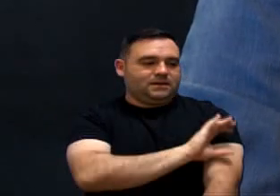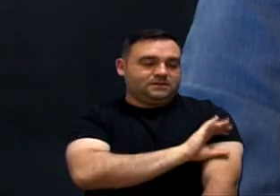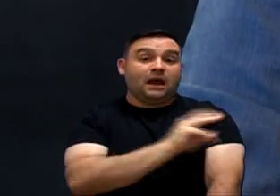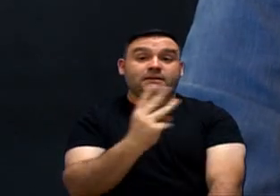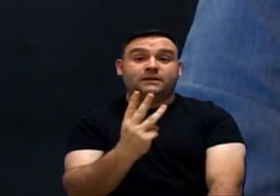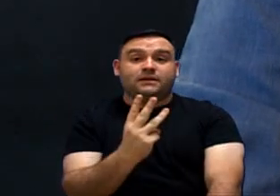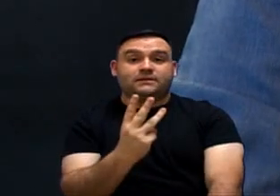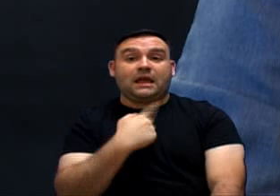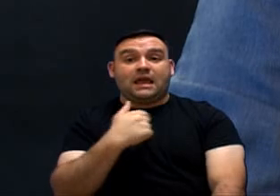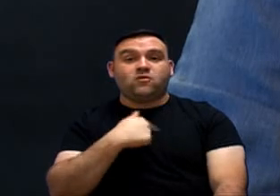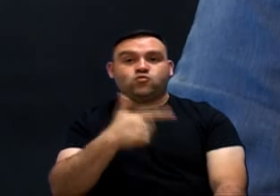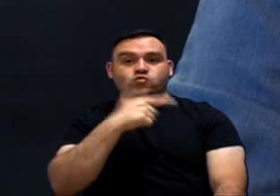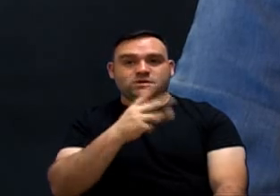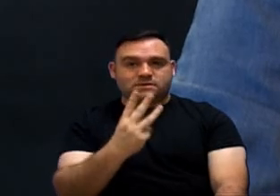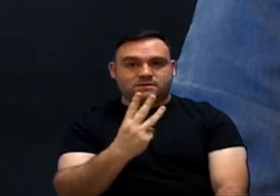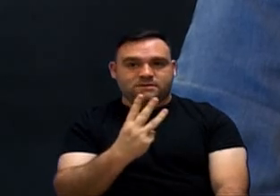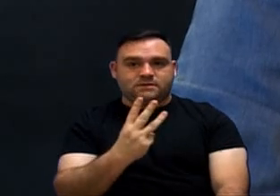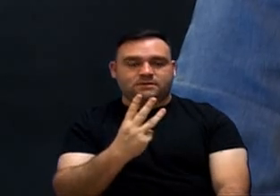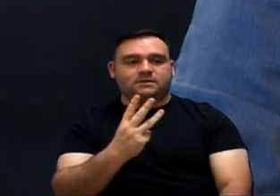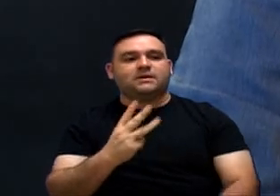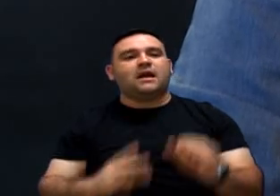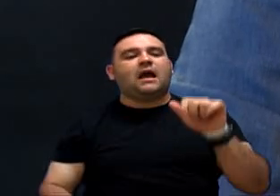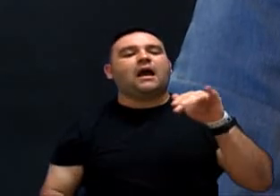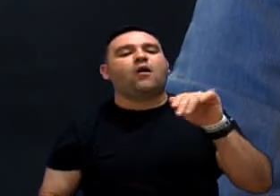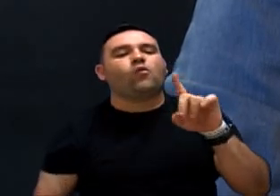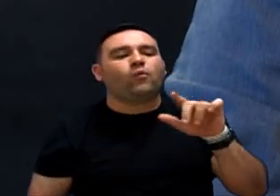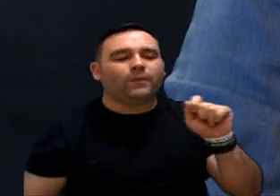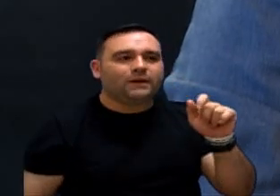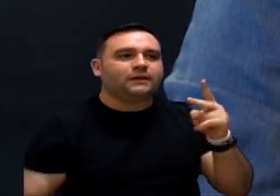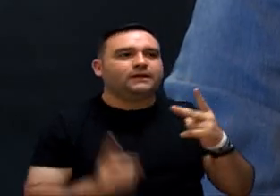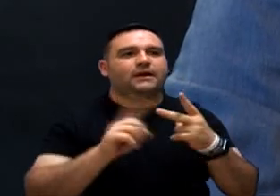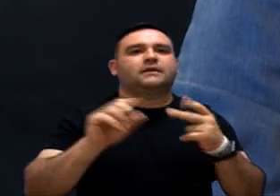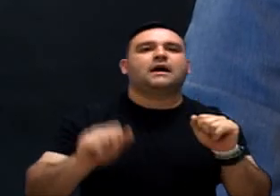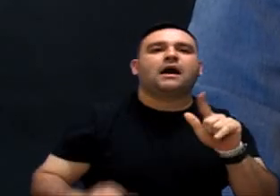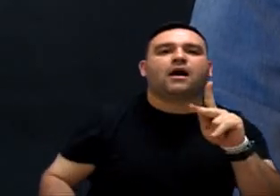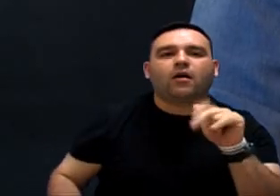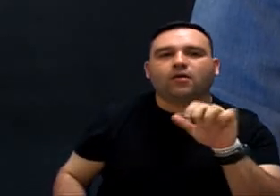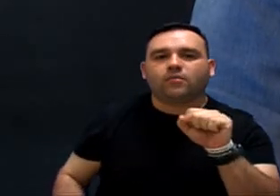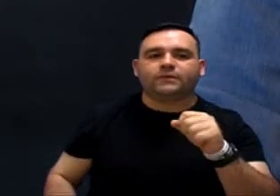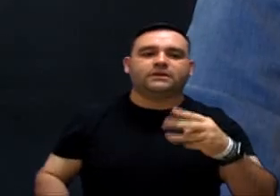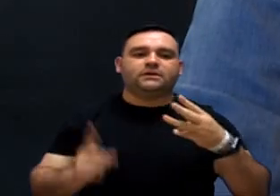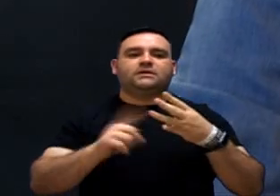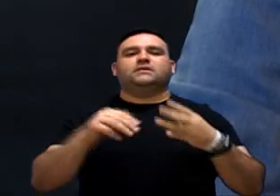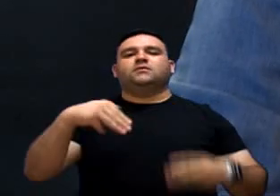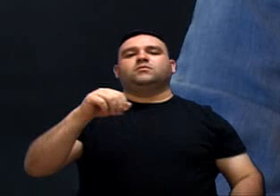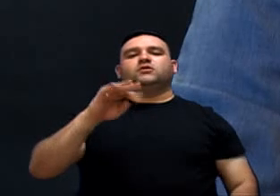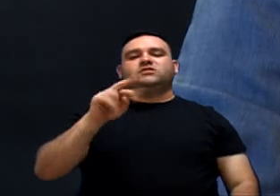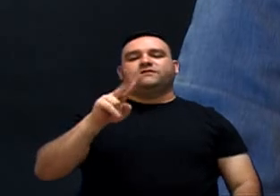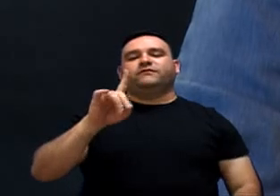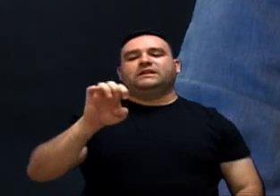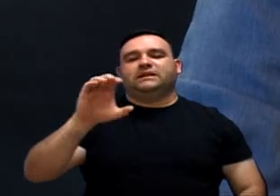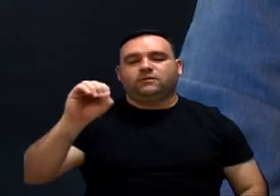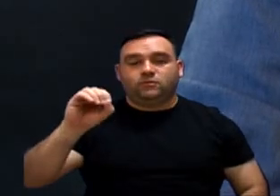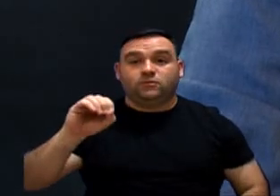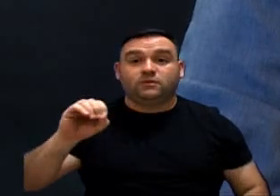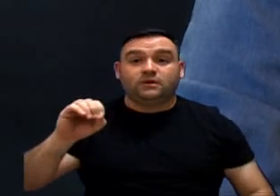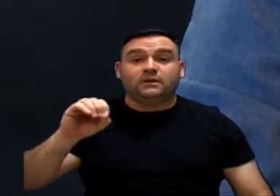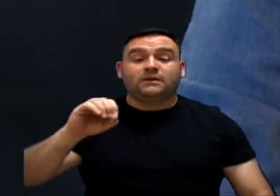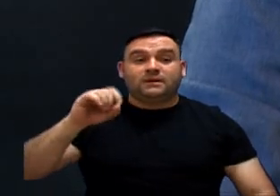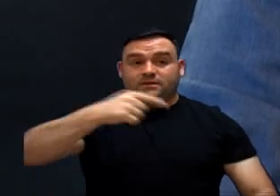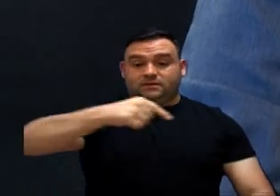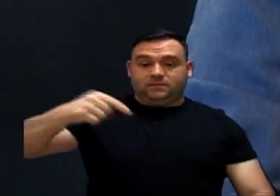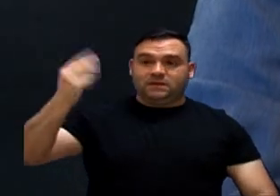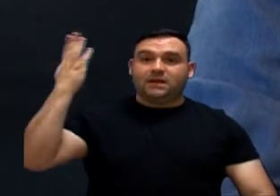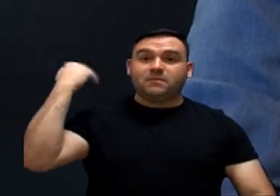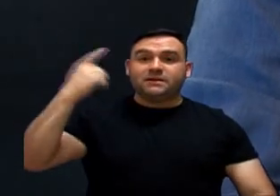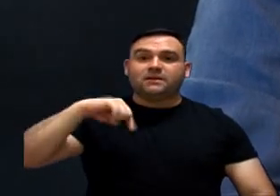3 creches. Eu liberei 3 creches. Vila Almeida, Alpes e Montevidéu, Jardim Montevidéu. E, a semana